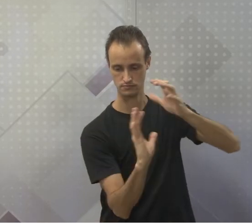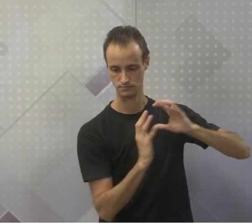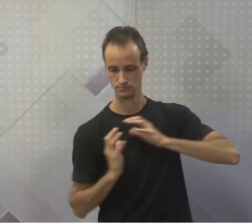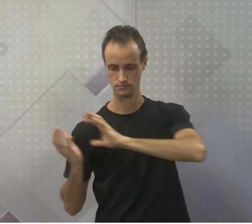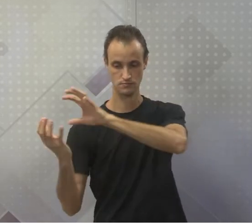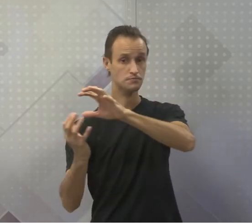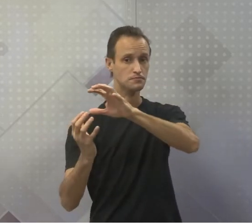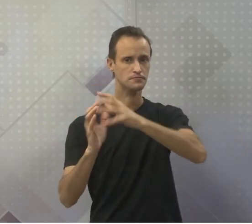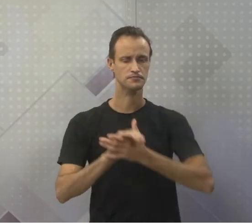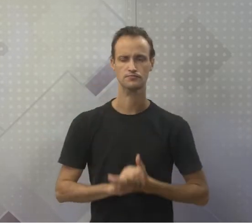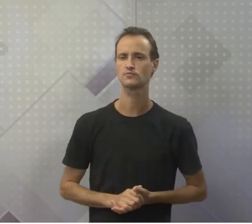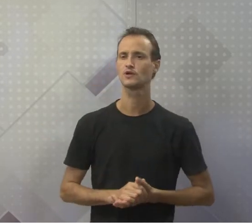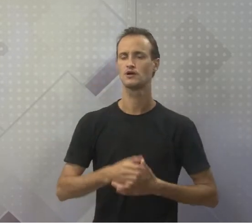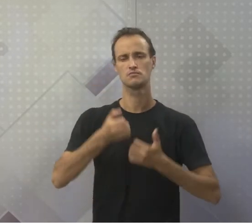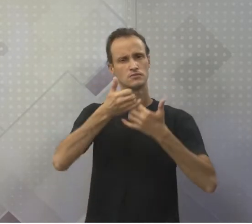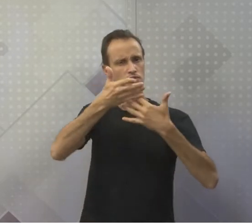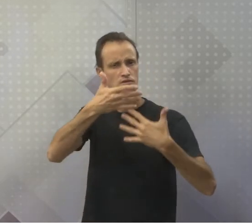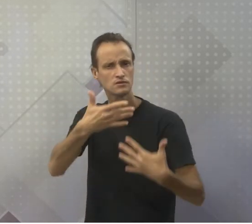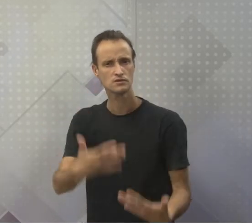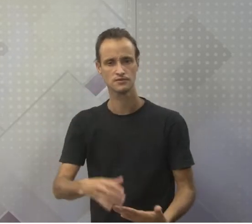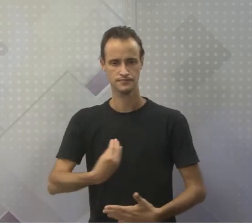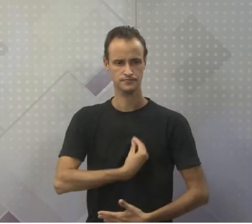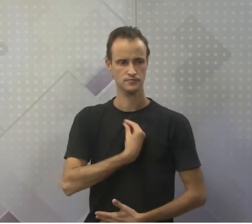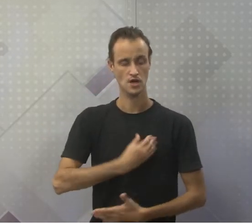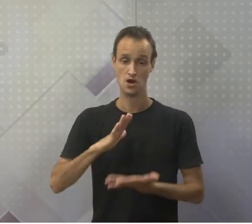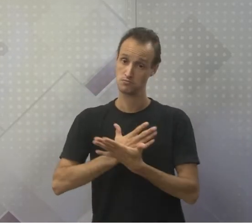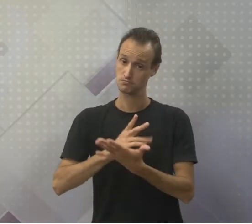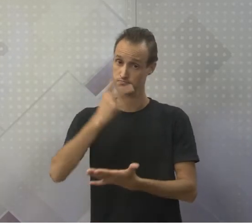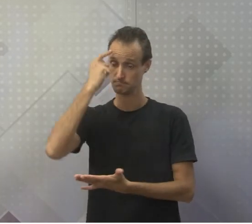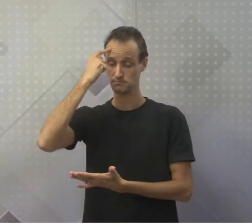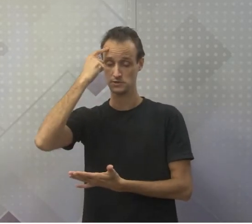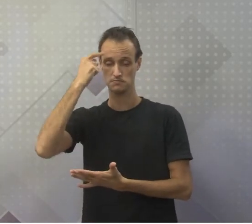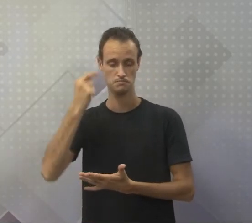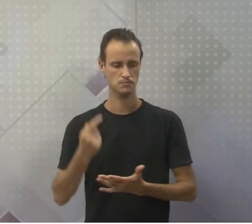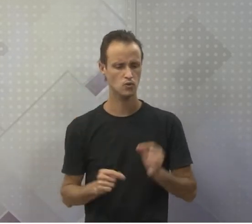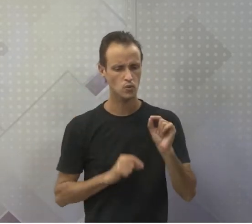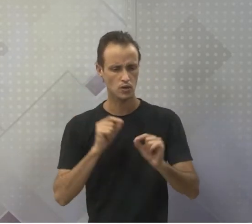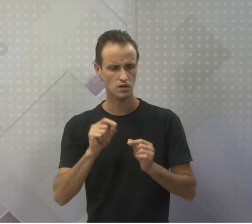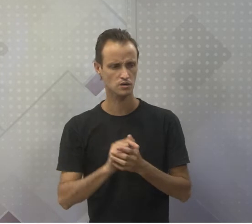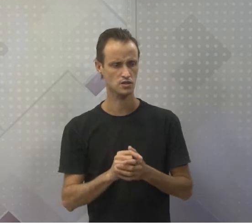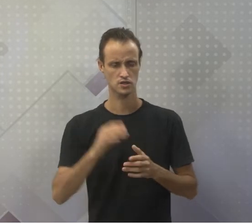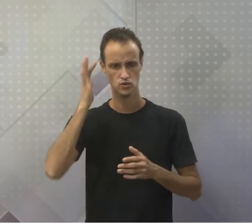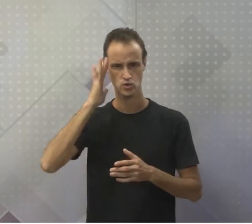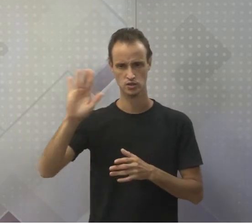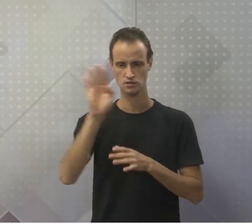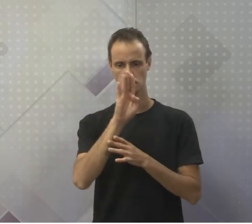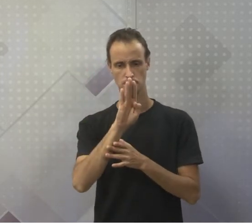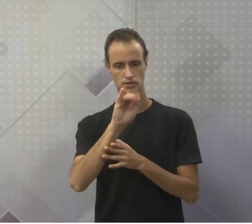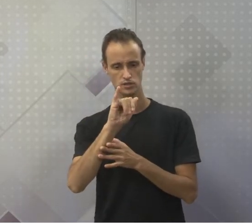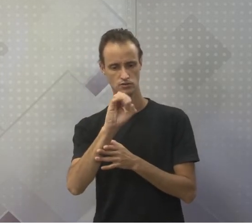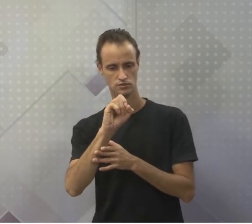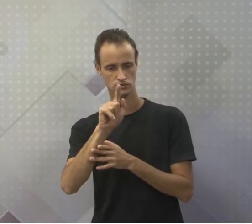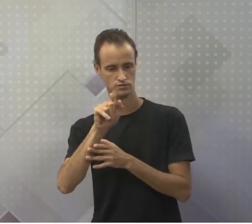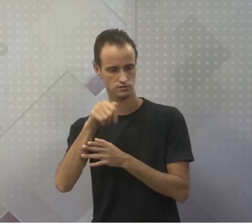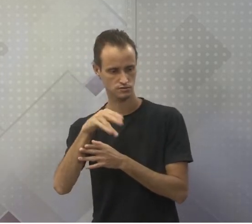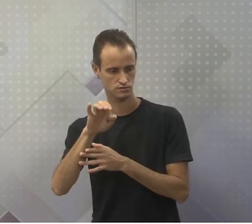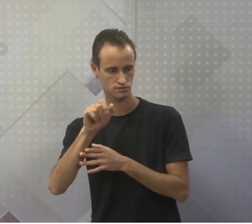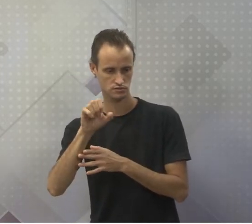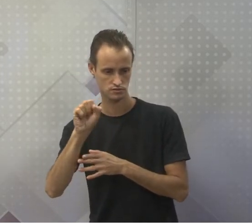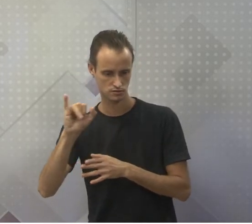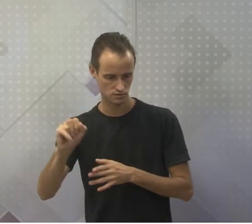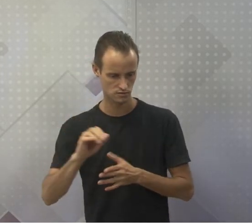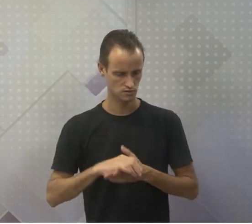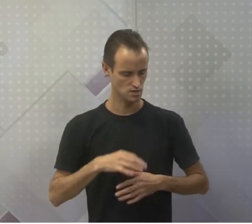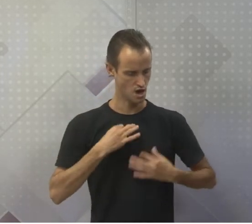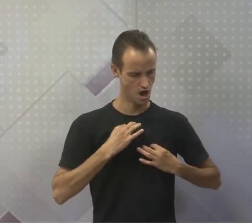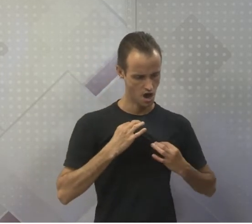Aí, para justificar a vida, algumas pessoas pensavam assim, teoria da biogênese. Se você pegar uma camisa, germe de trigo,